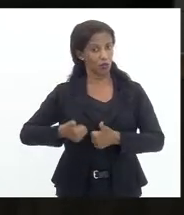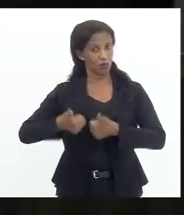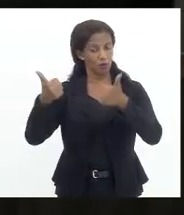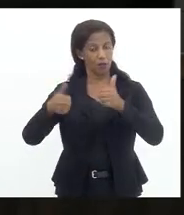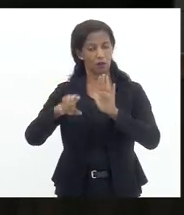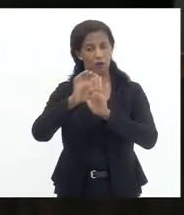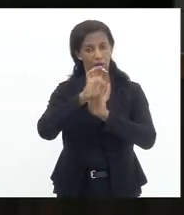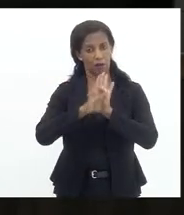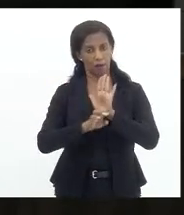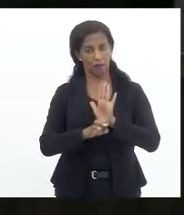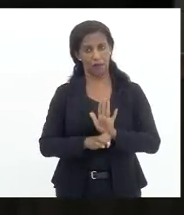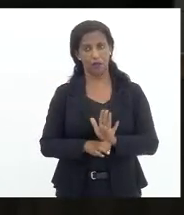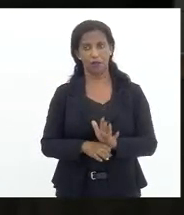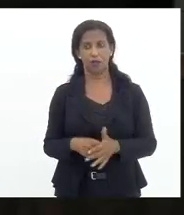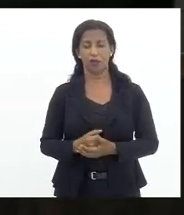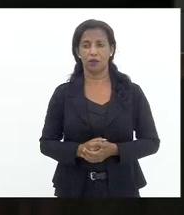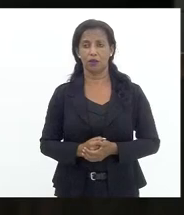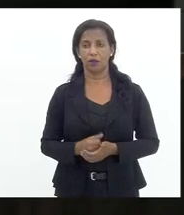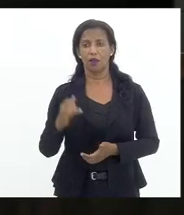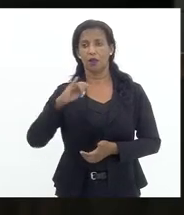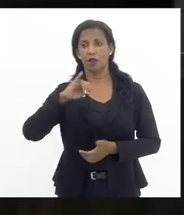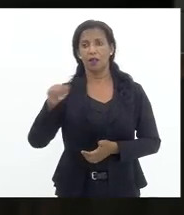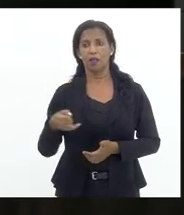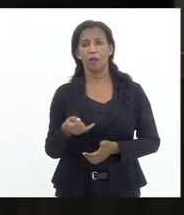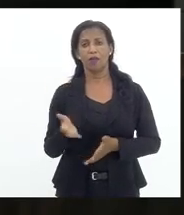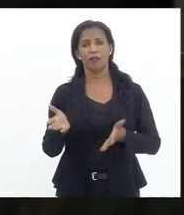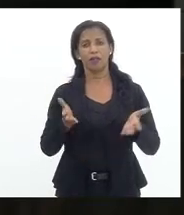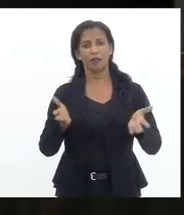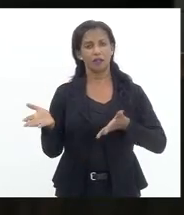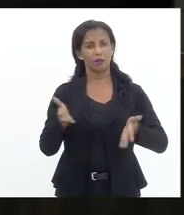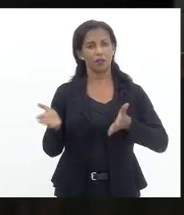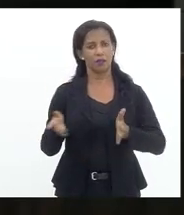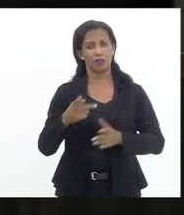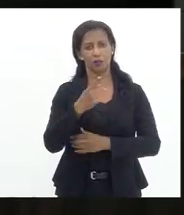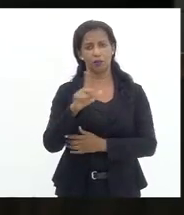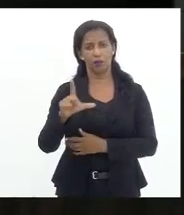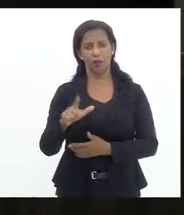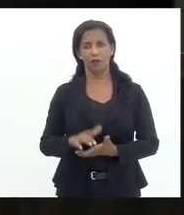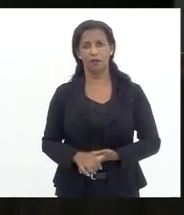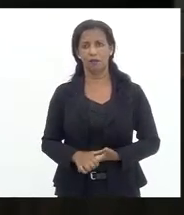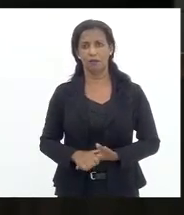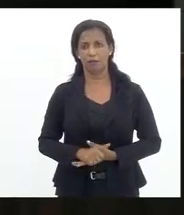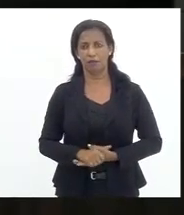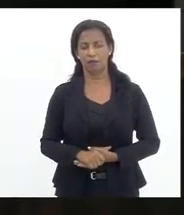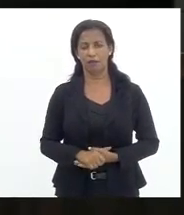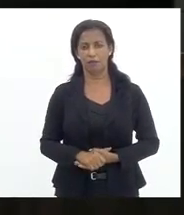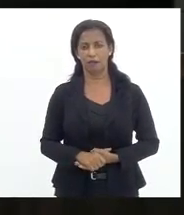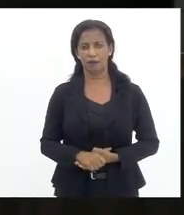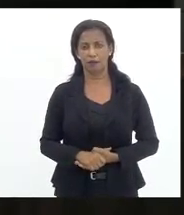emendas e aproveitar a tramitação desse projeto. Ok?